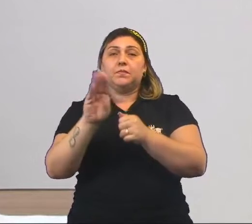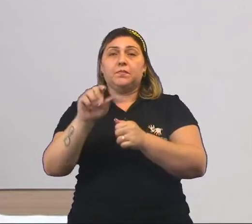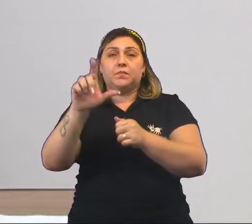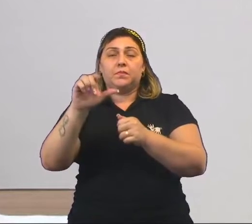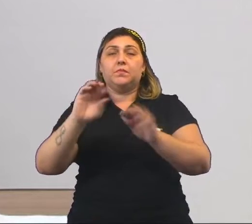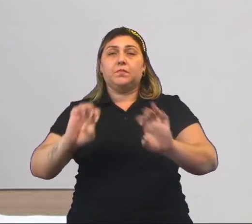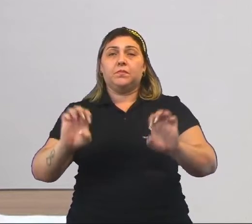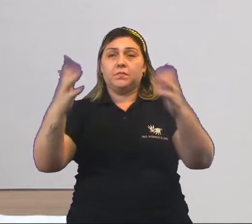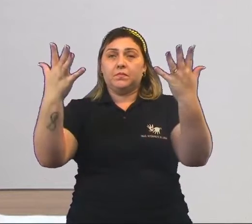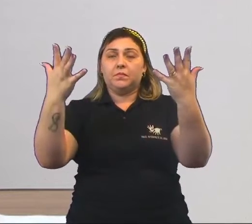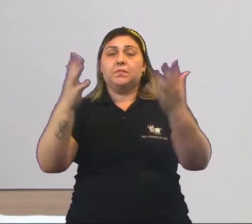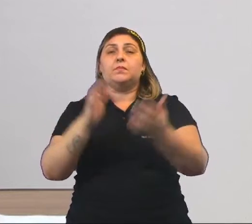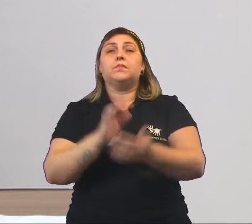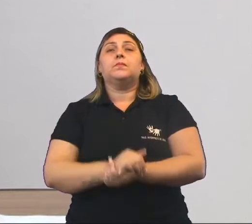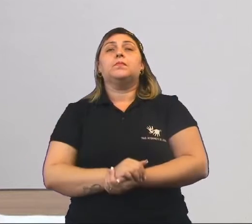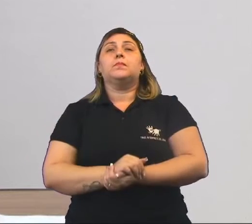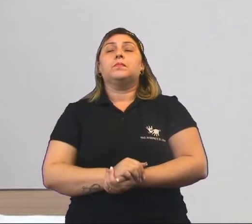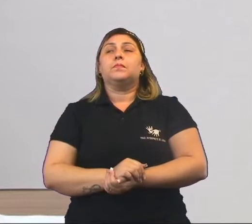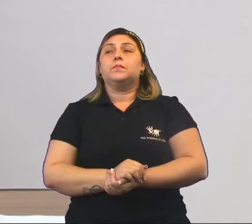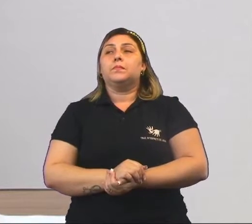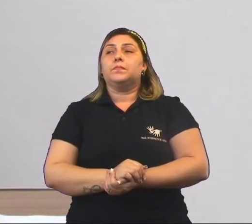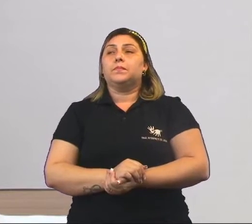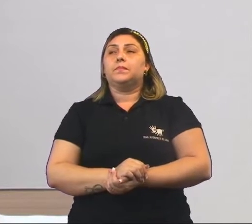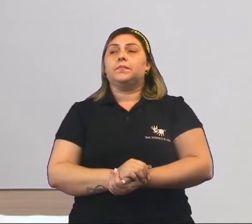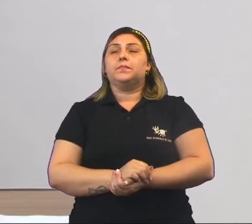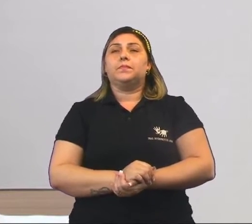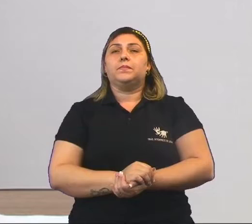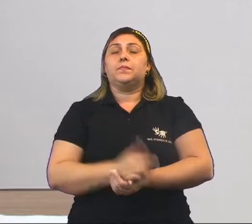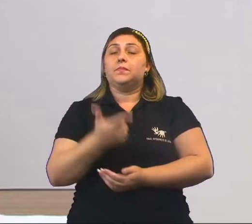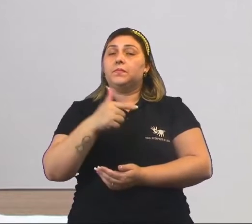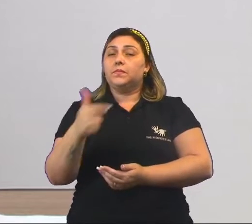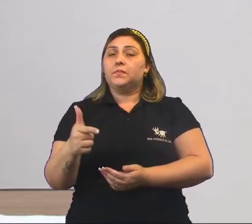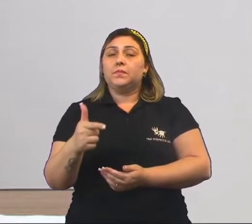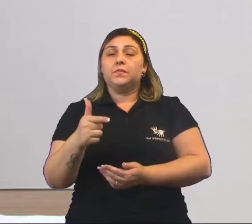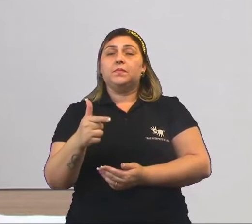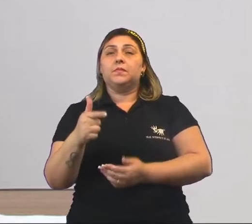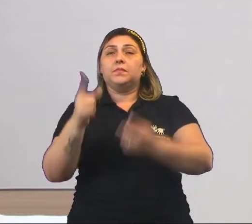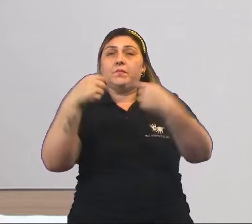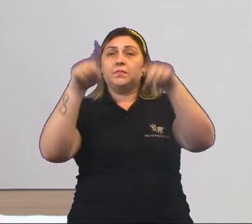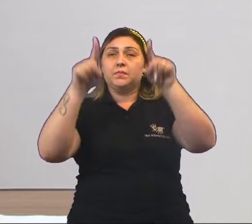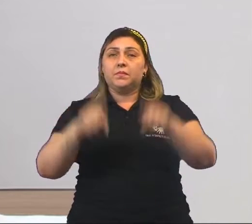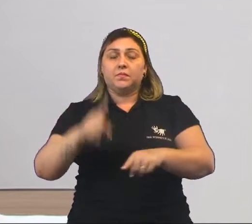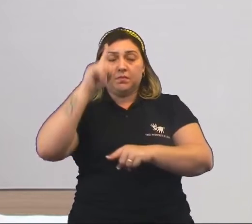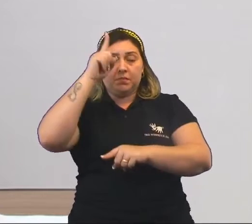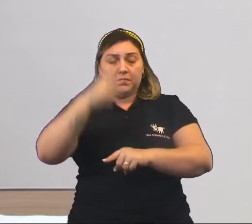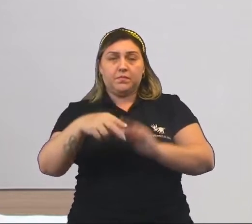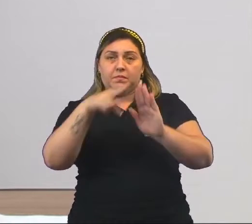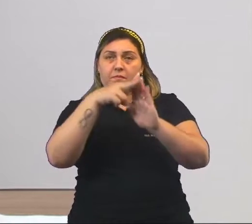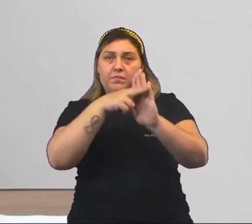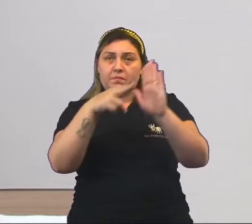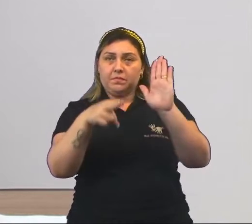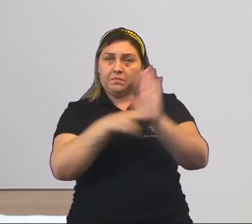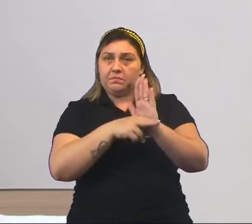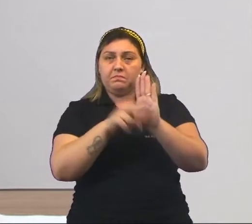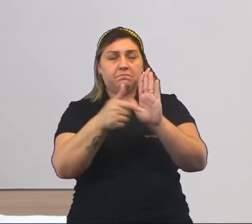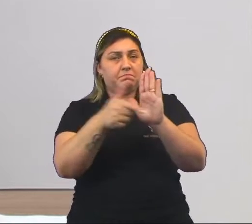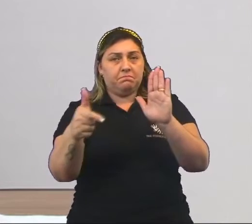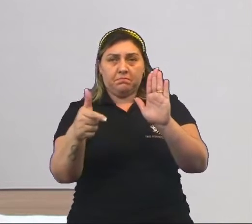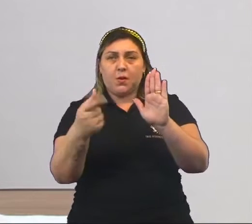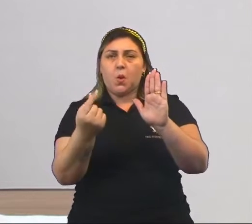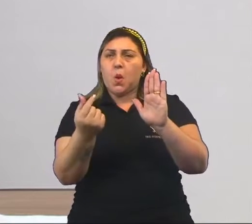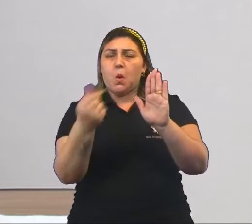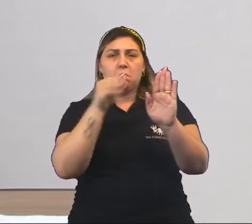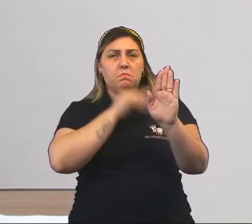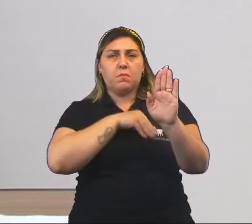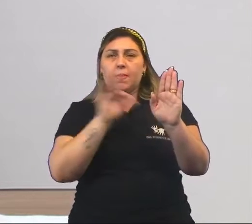para festa, ela exerce uma função autônoma. Ela não tem um empregado para seguir regras de tal horário que ela tem que seguir e quanto ela vai